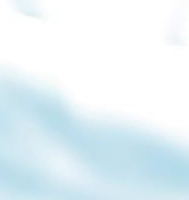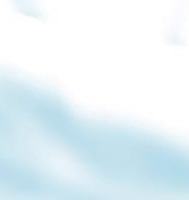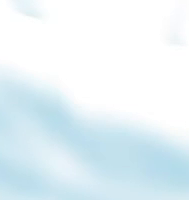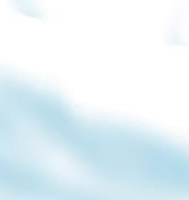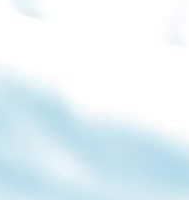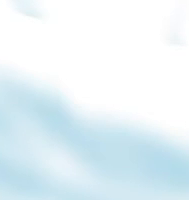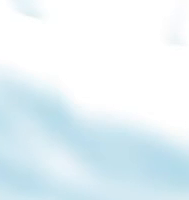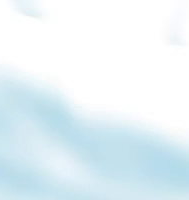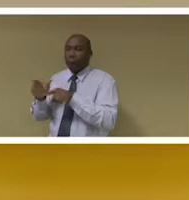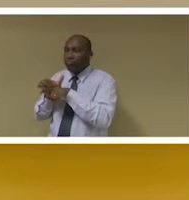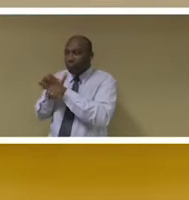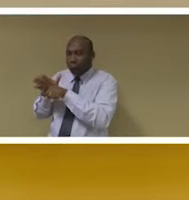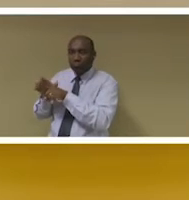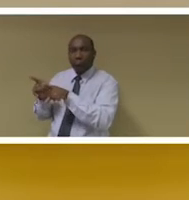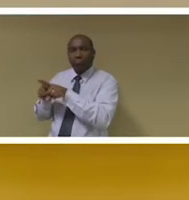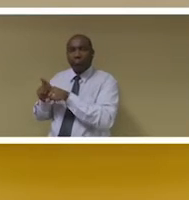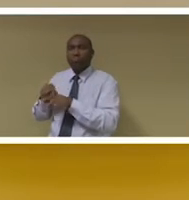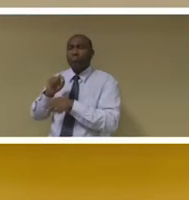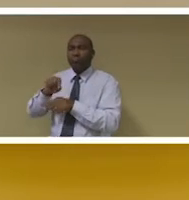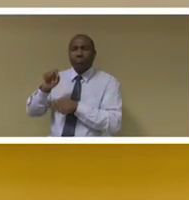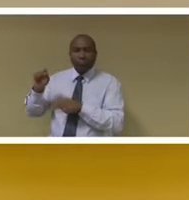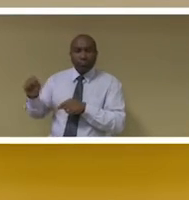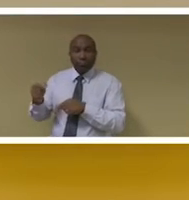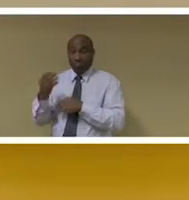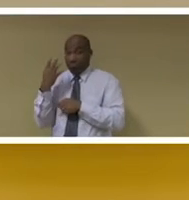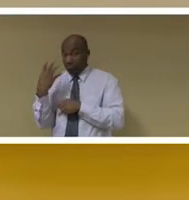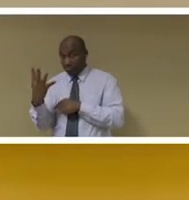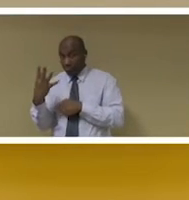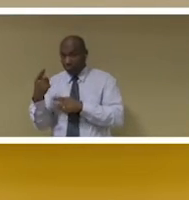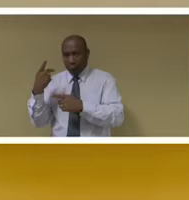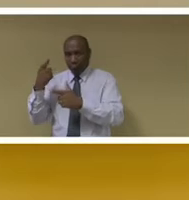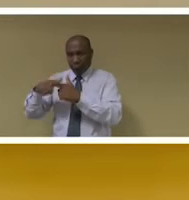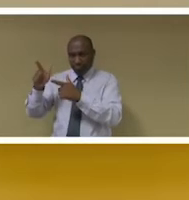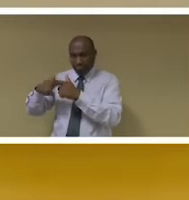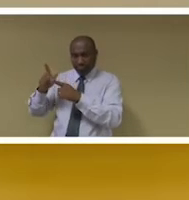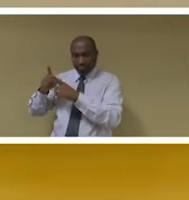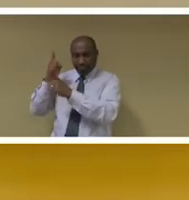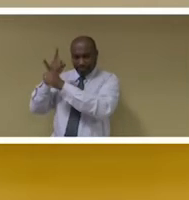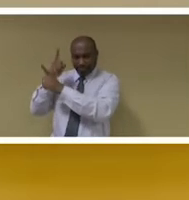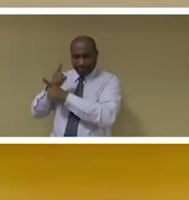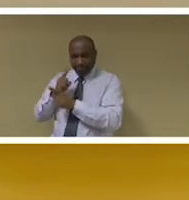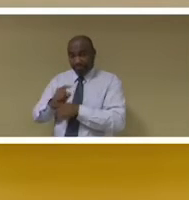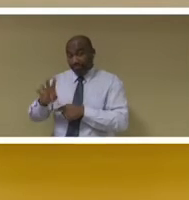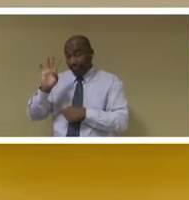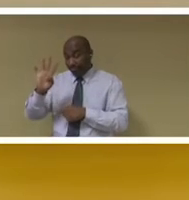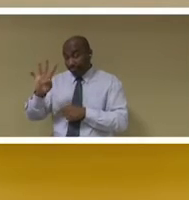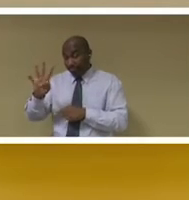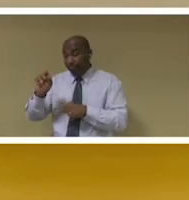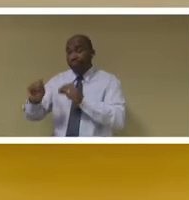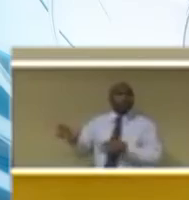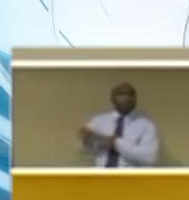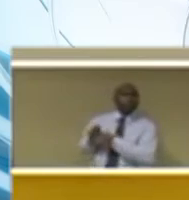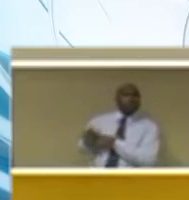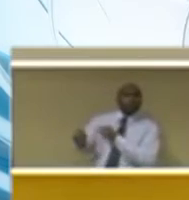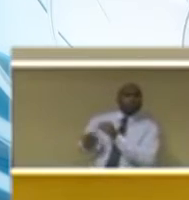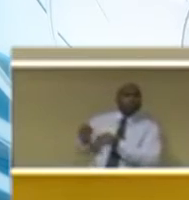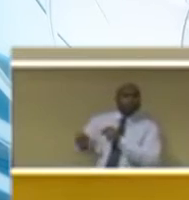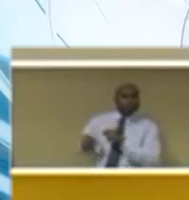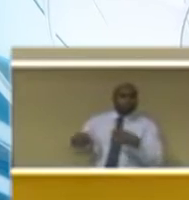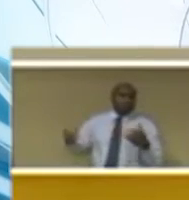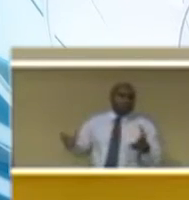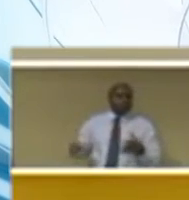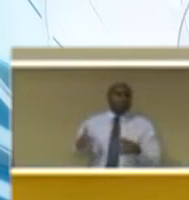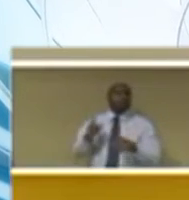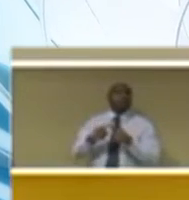de 2015. Além das multas, foram feitas determinações à atual gestão da pasta. Em relação